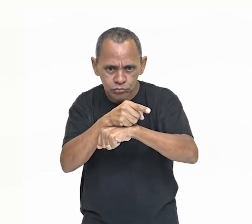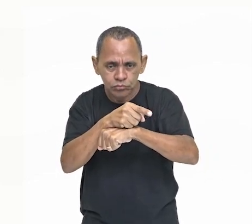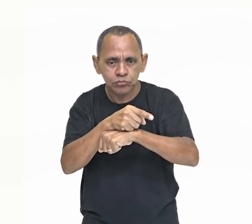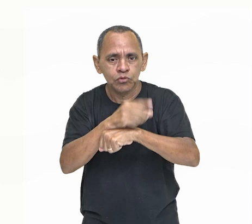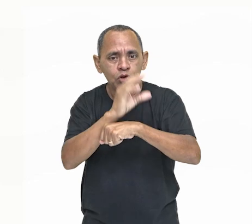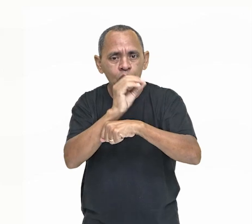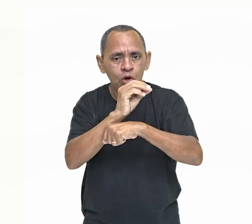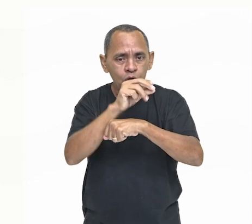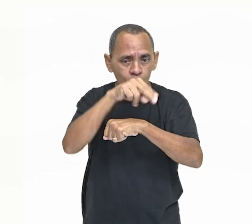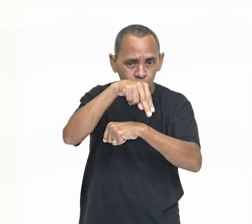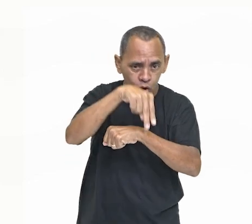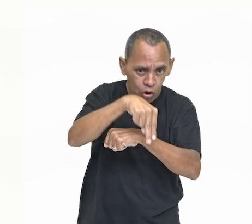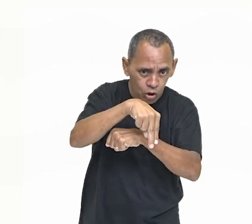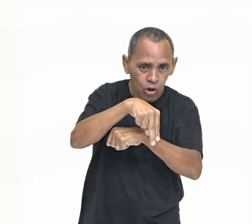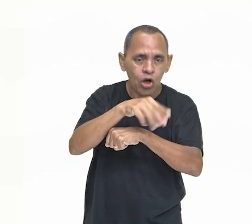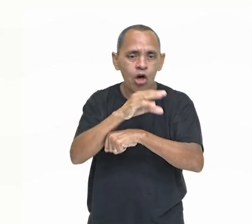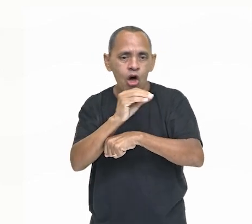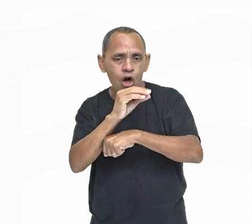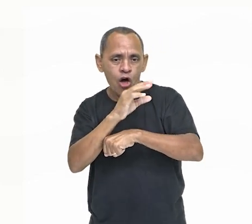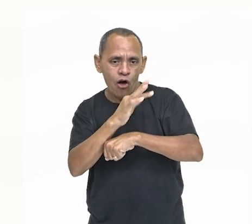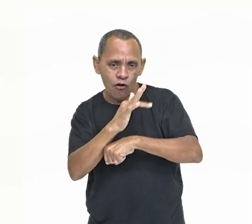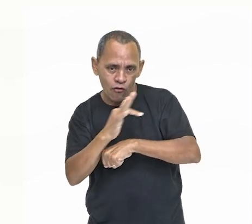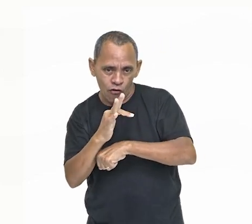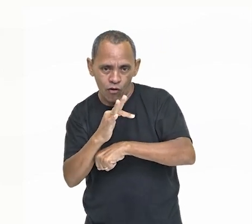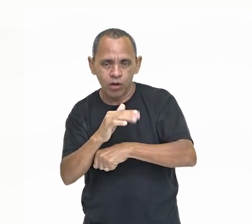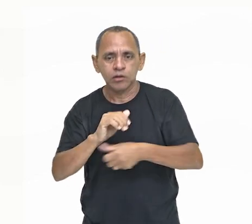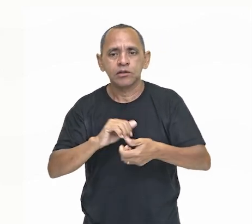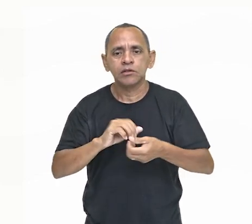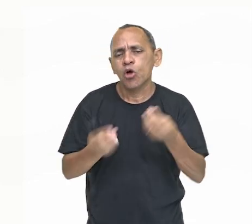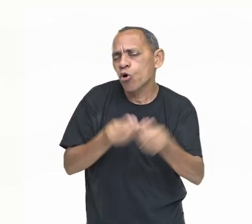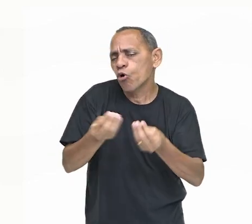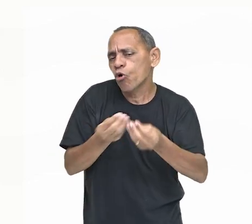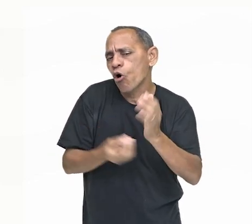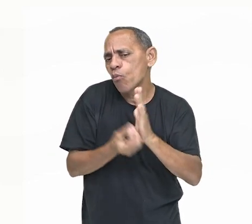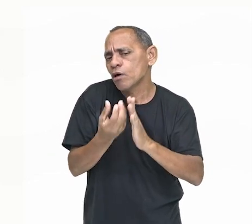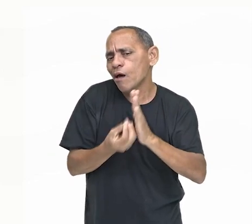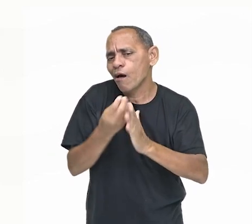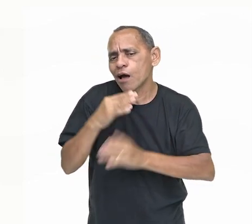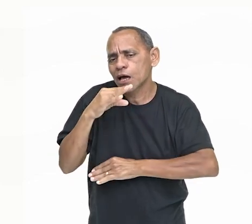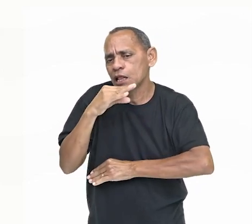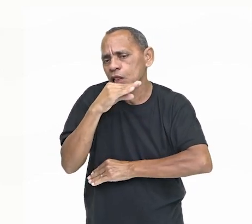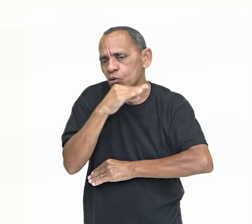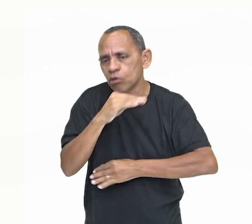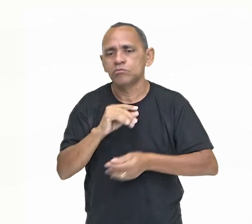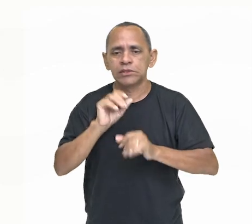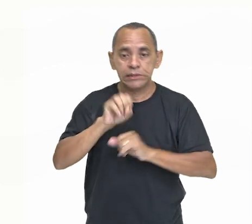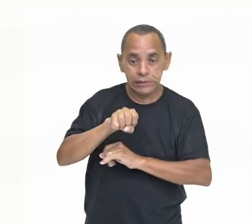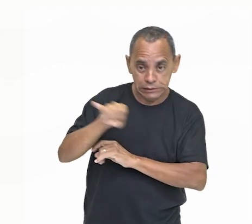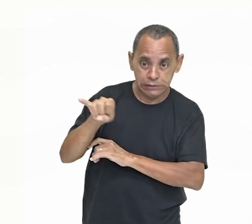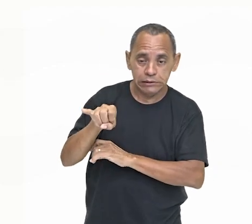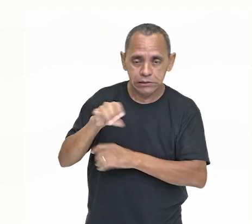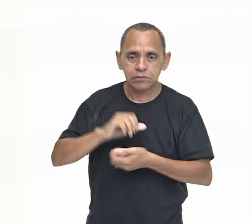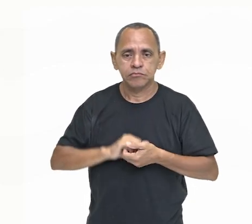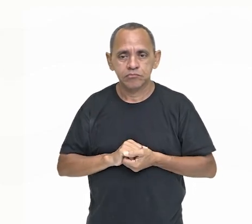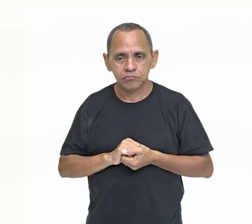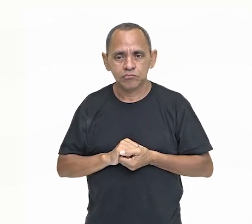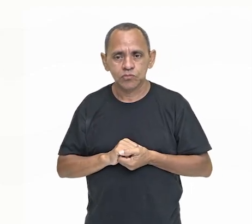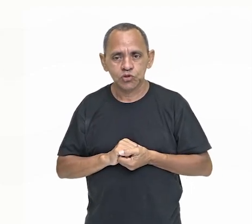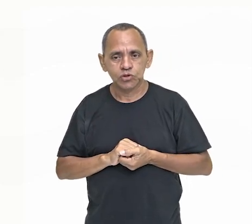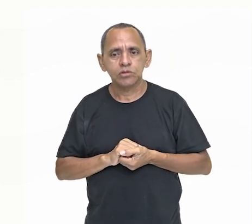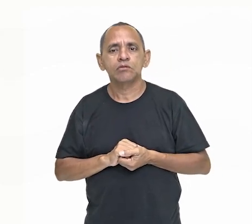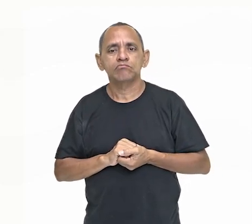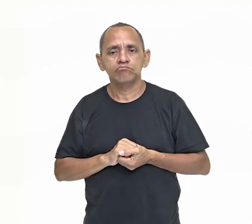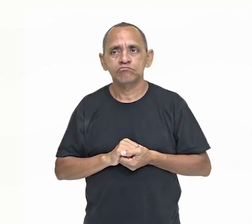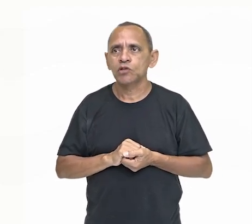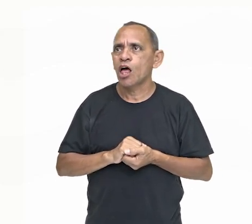estar se perguntando, professora, mas como produzir calor? É como no caso aqui, ó, quando você tem, se você for